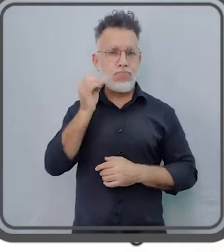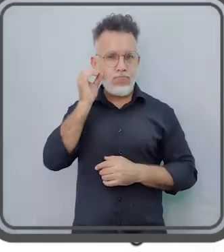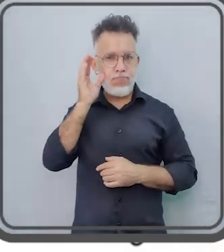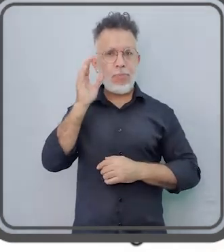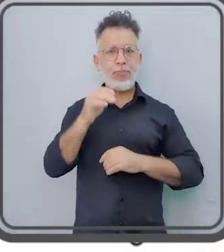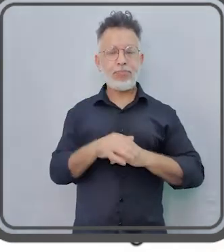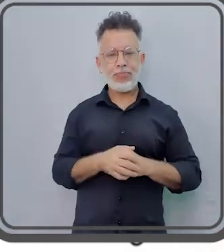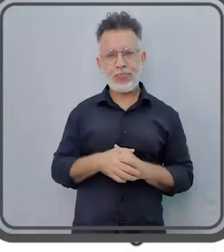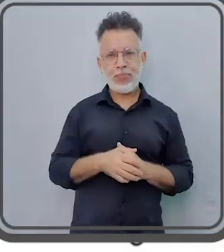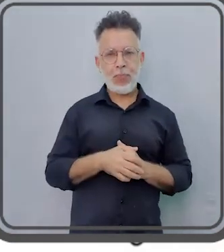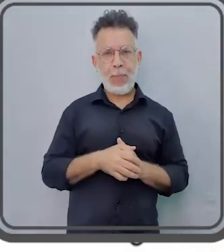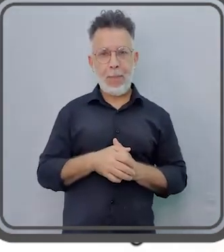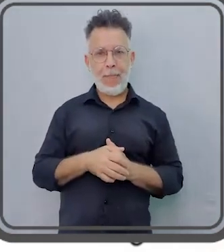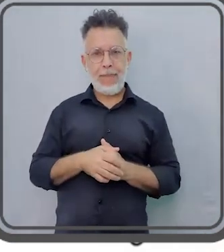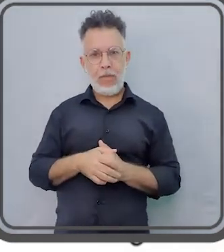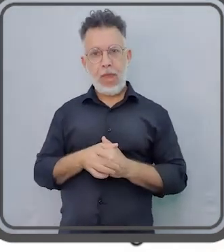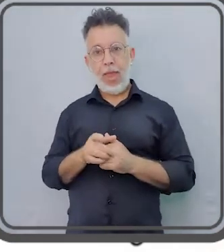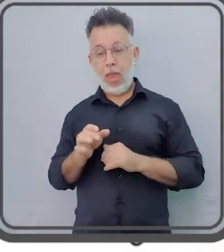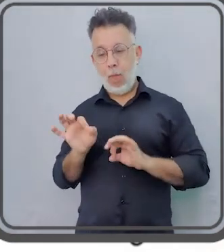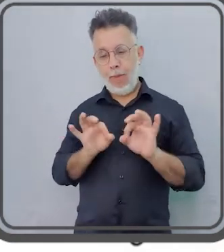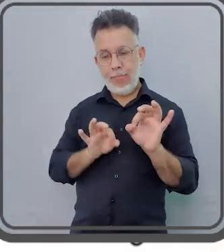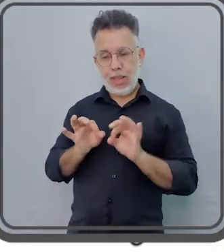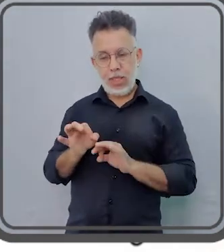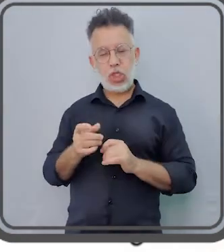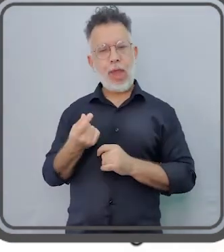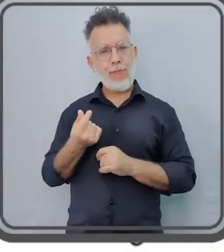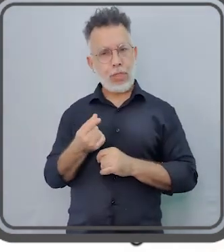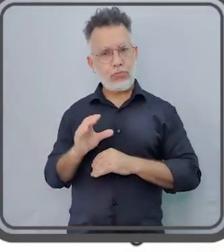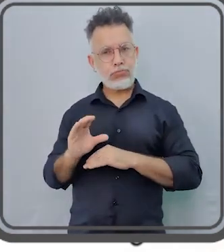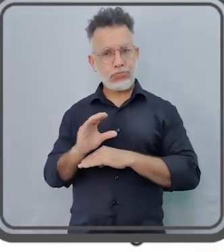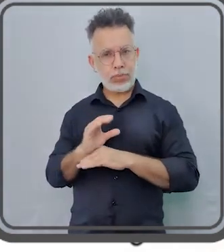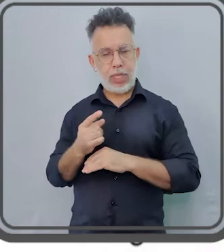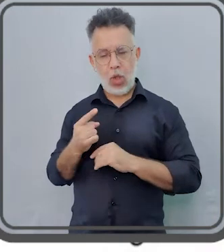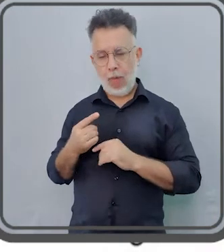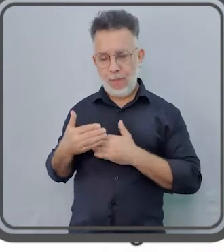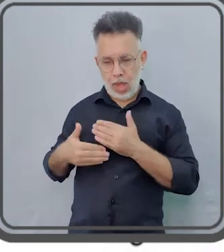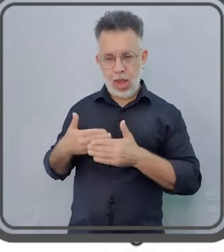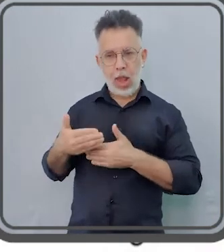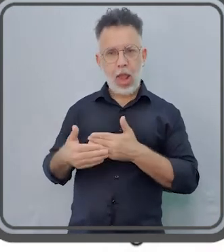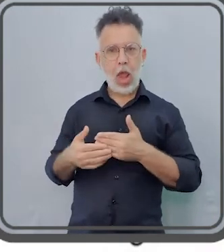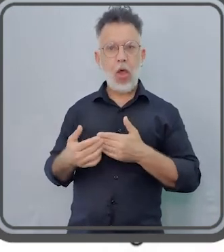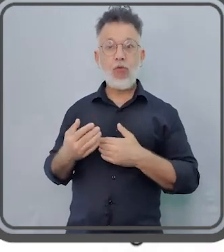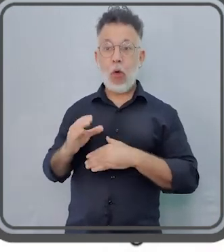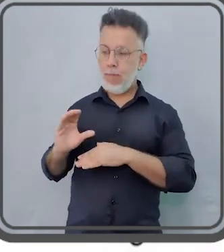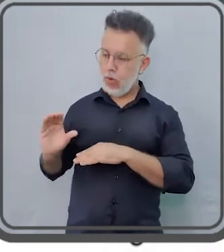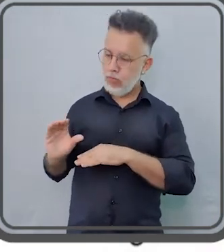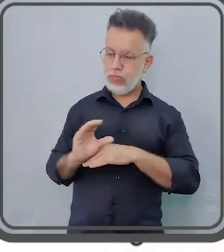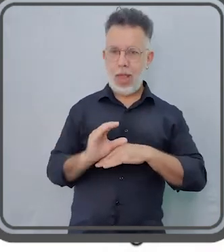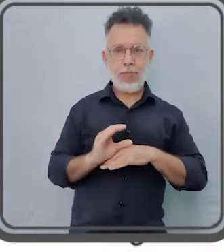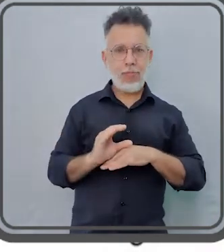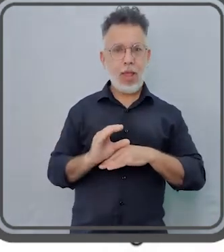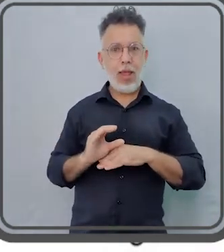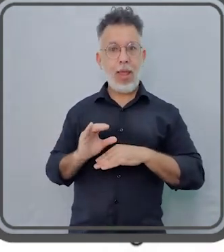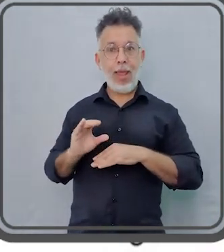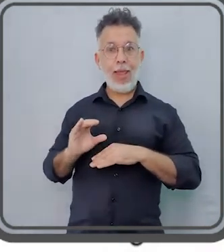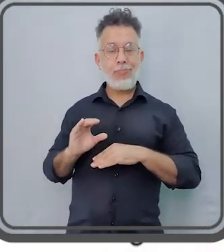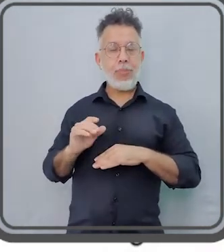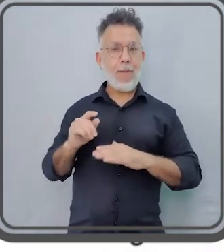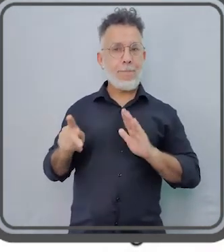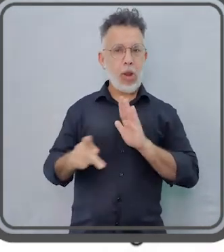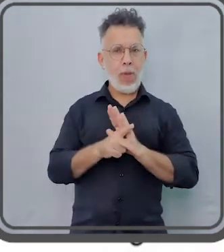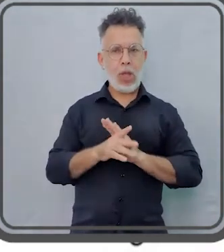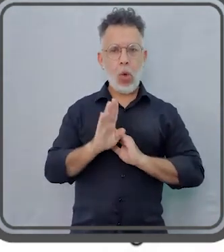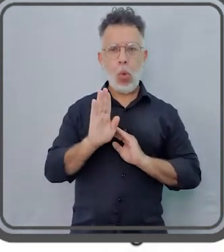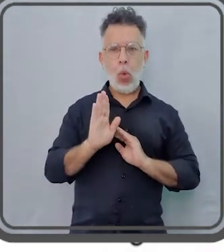foi isso, me planejei financeiramente, assim, nesse primeiro momento, foi meu investimento próprio durante quase 12 meses aí da FIU, foi